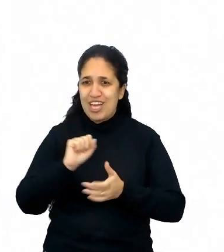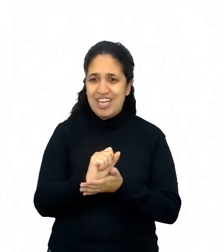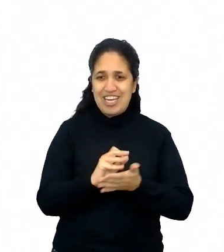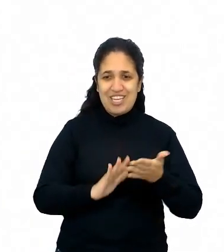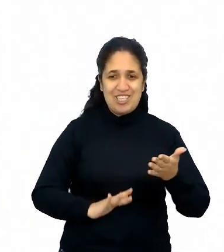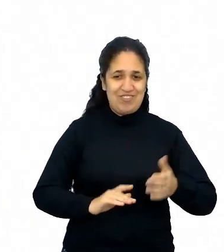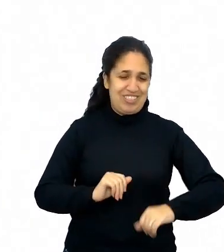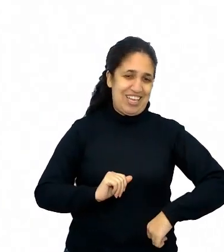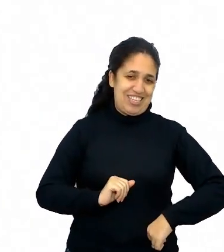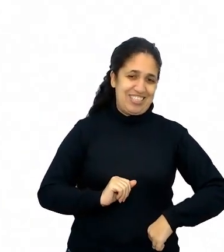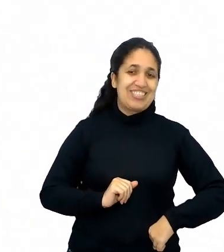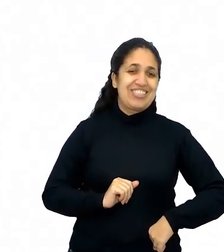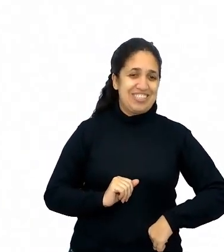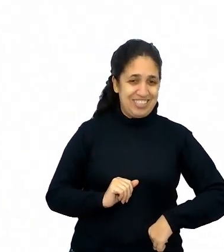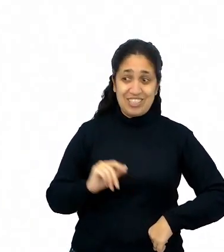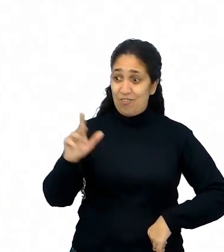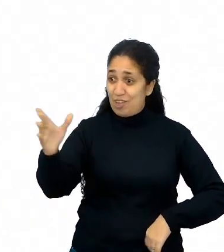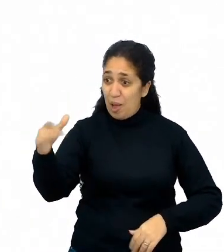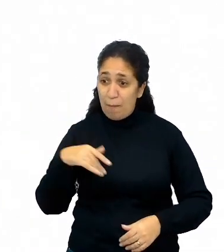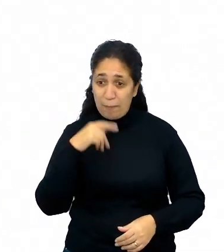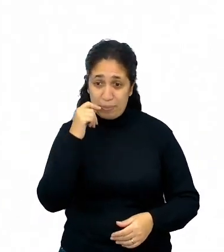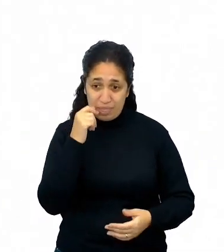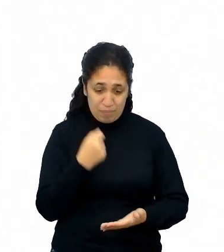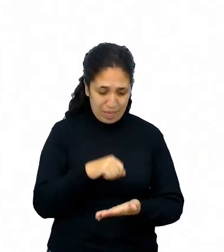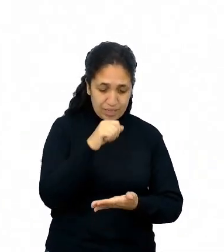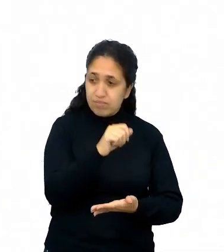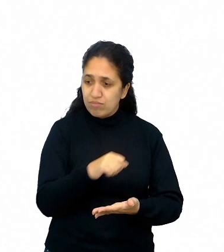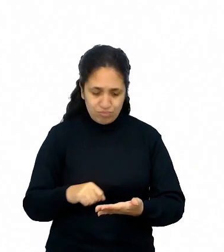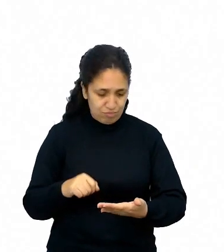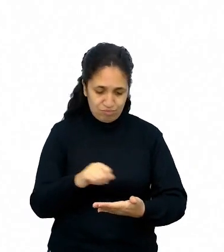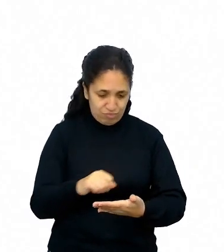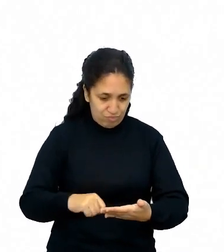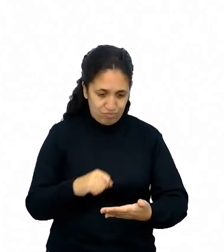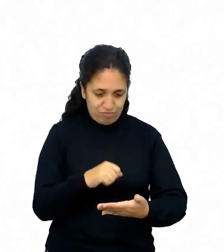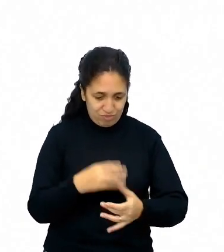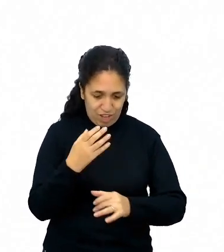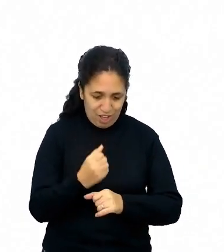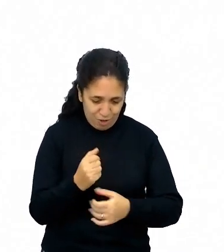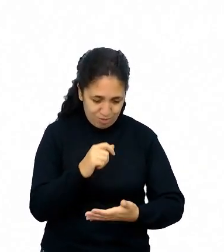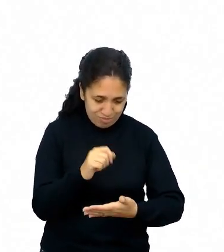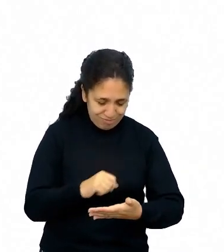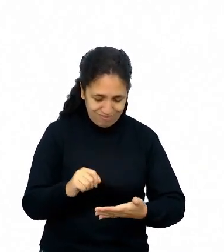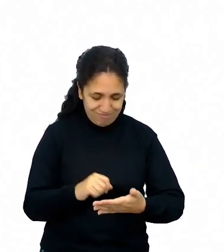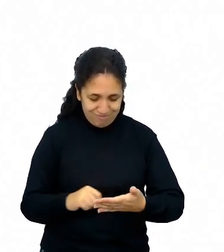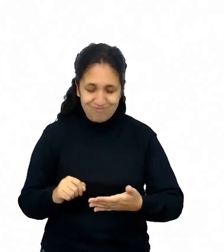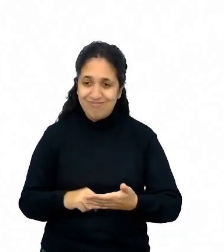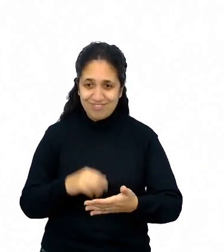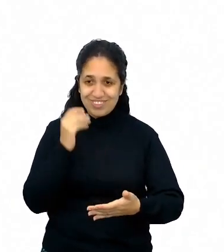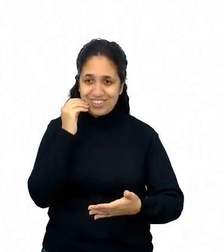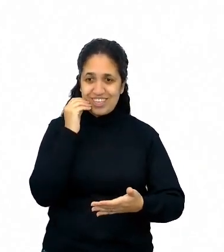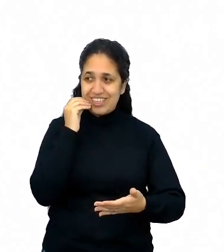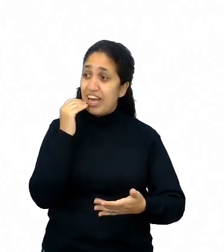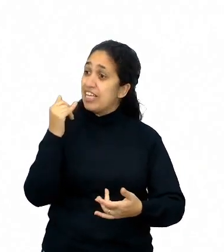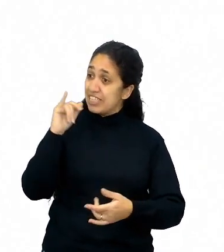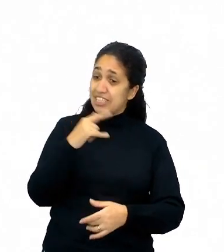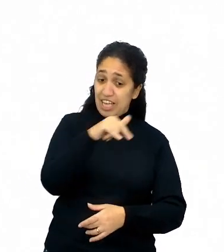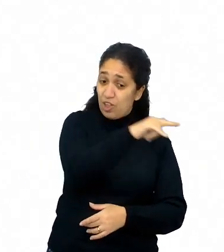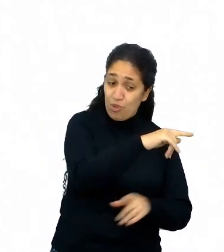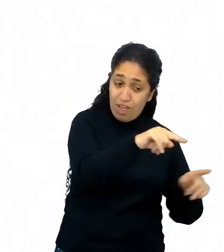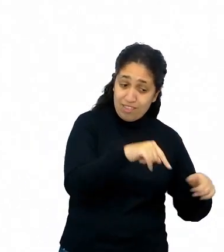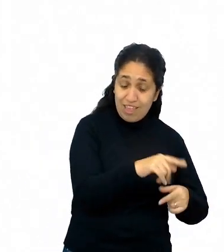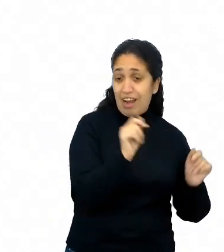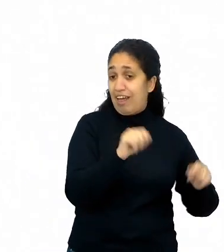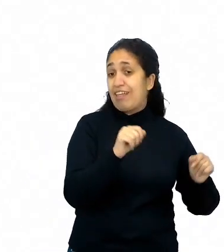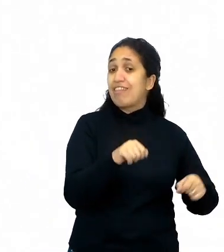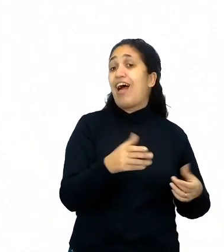já puxa ali um lápis, uma lapiseira, já começa a fazer e verifica se a sua turma realmente